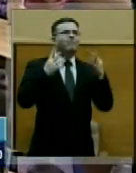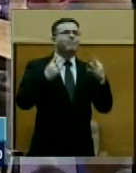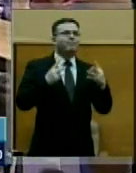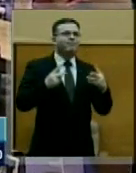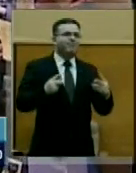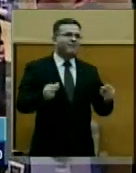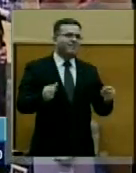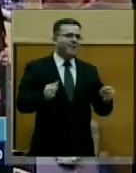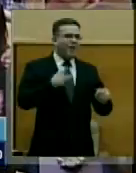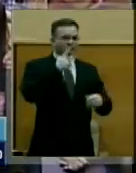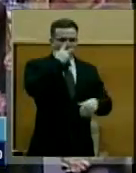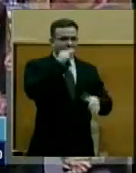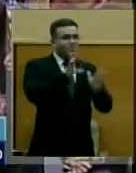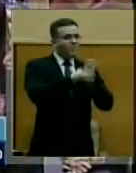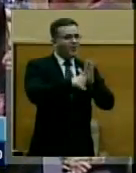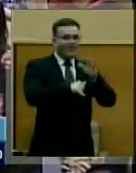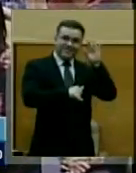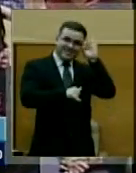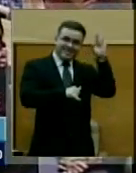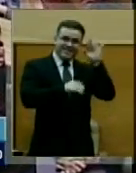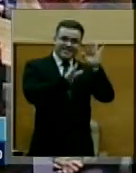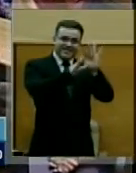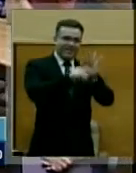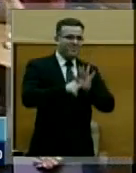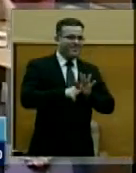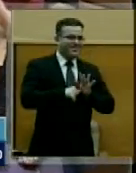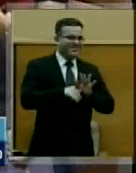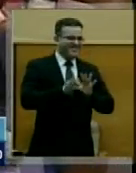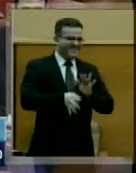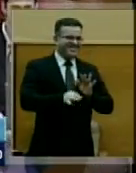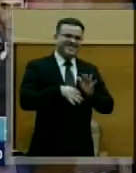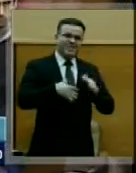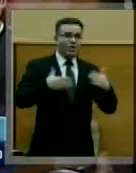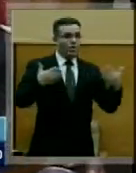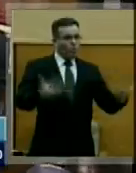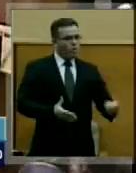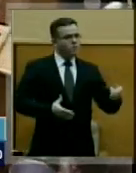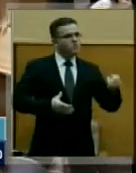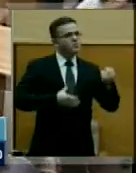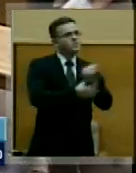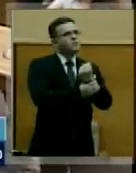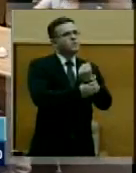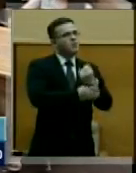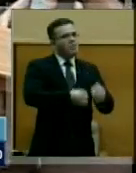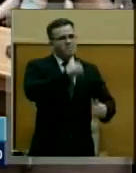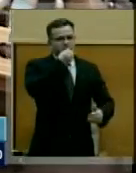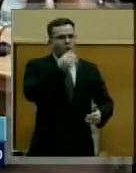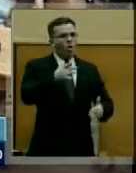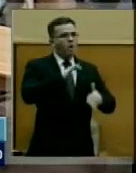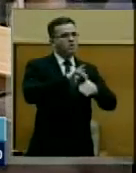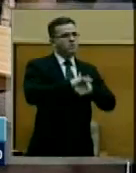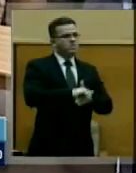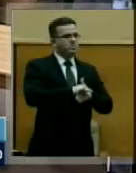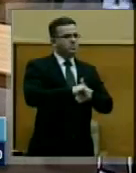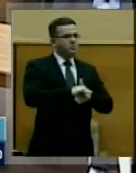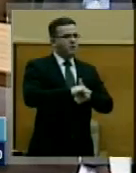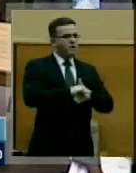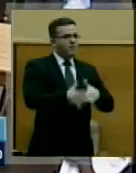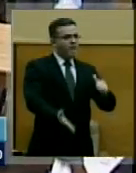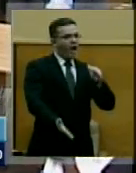difícil. E hoje eu posso dizer para os senhores com toda a segurança, bendita a doença que me devolveu o sentido da